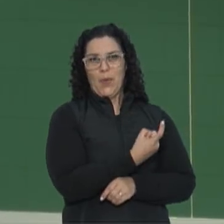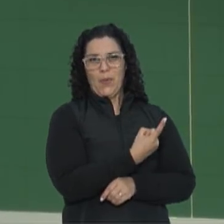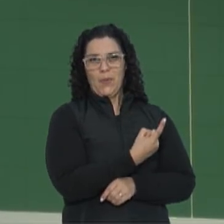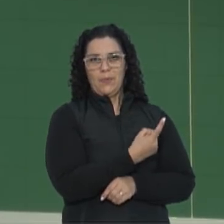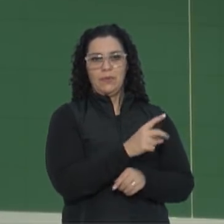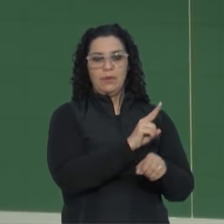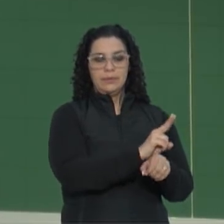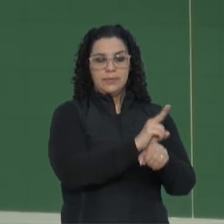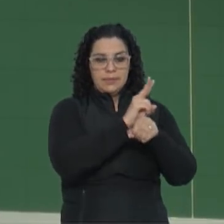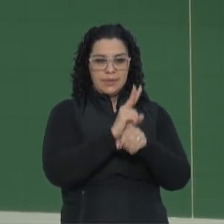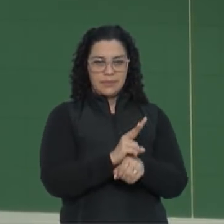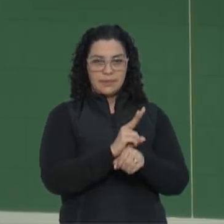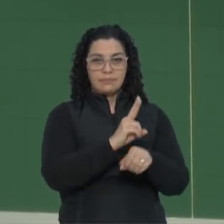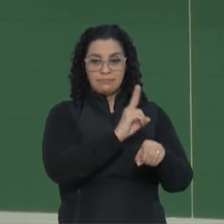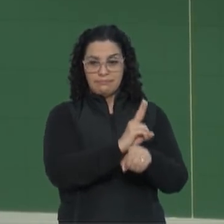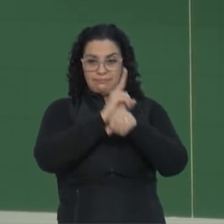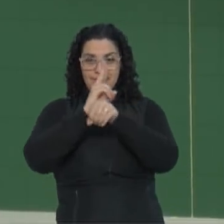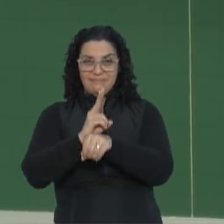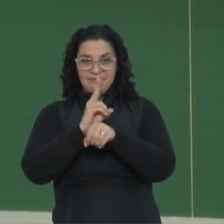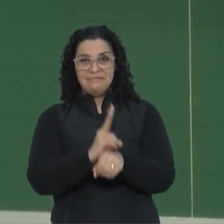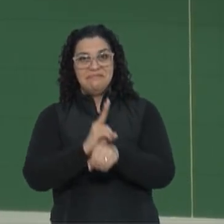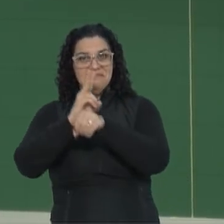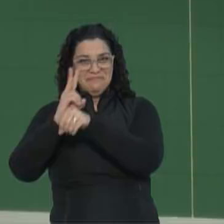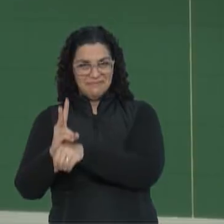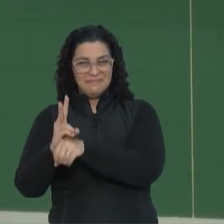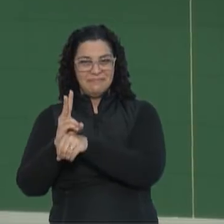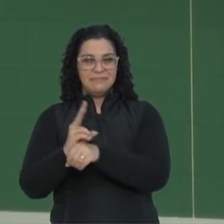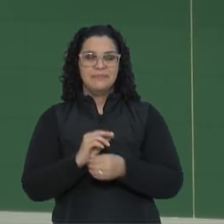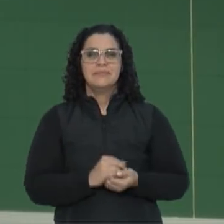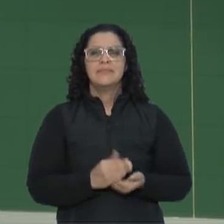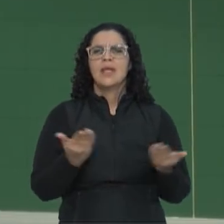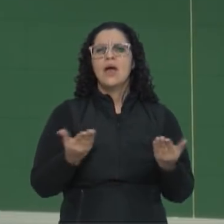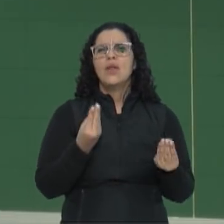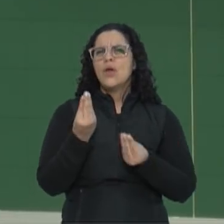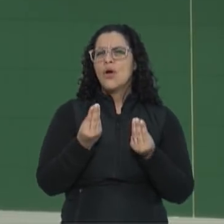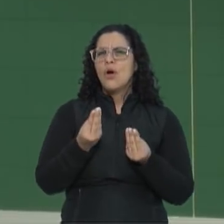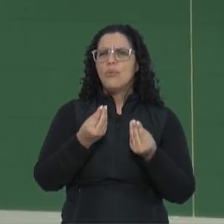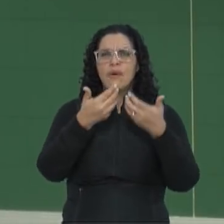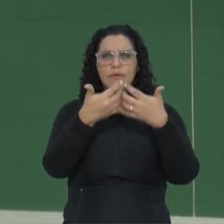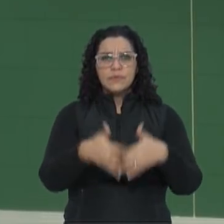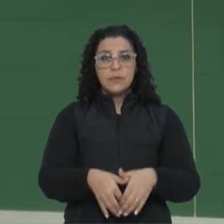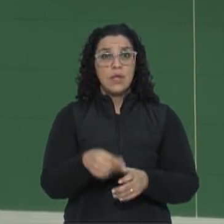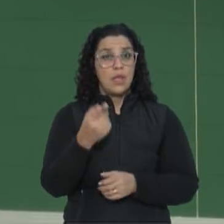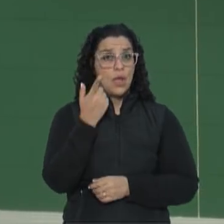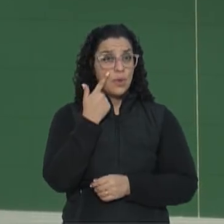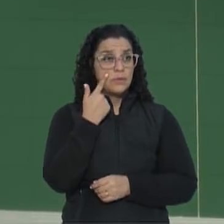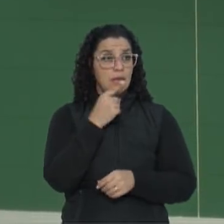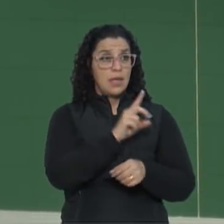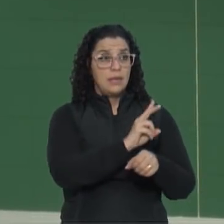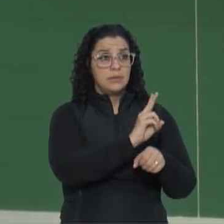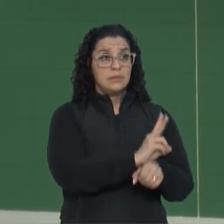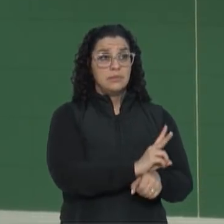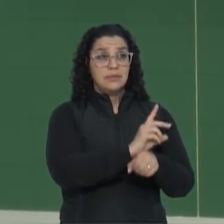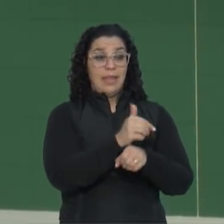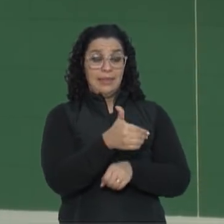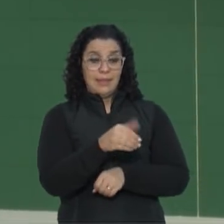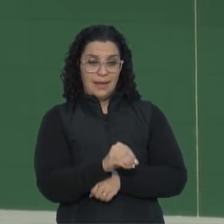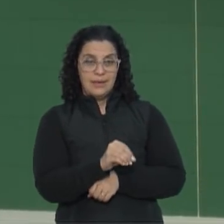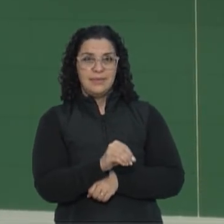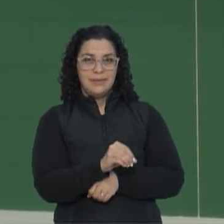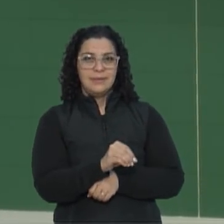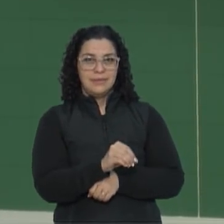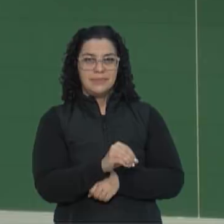quê? Uma dezena eu vou transformar em unidade. Mas eu sei que uma dezena são